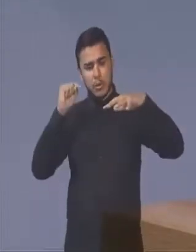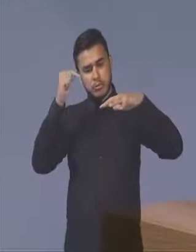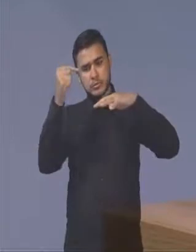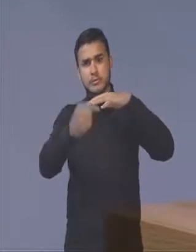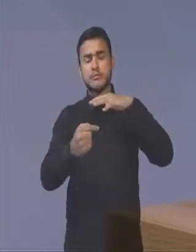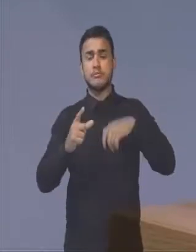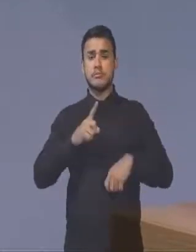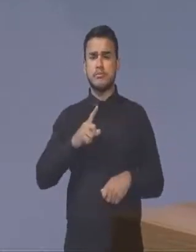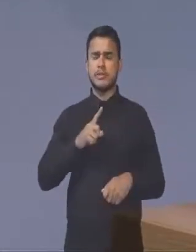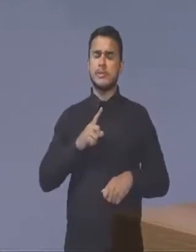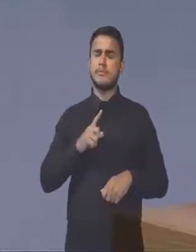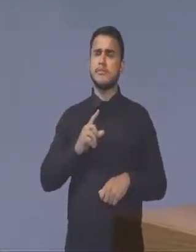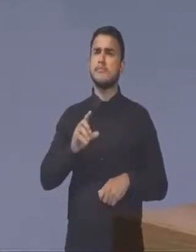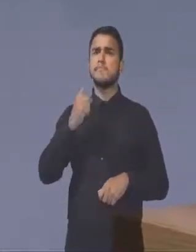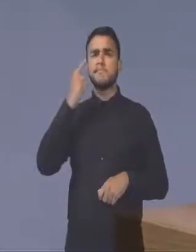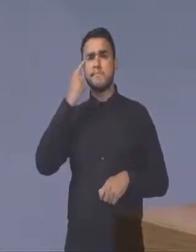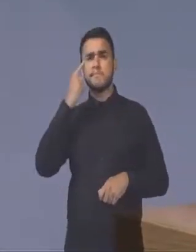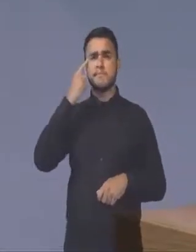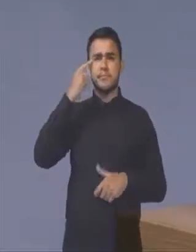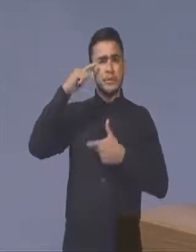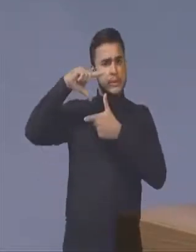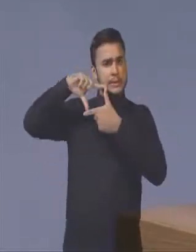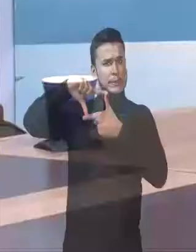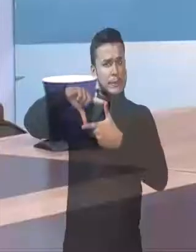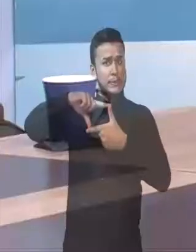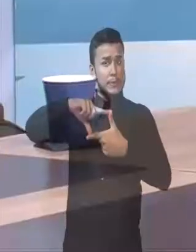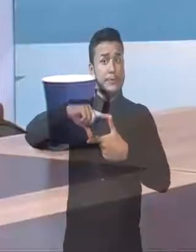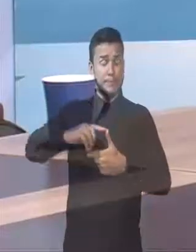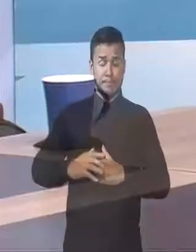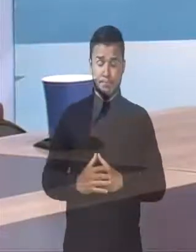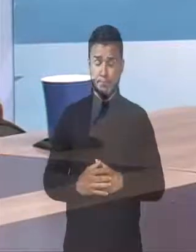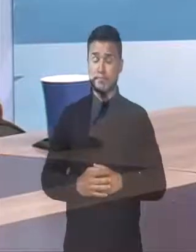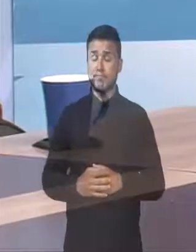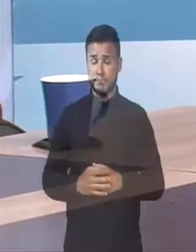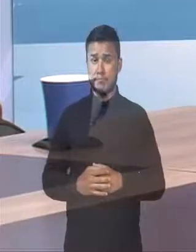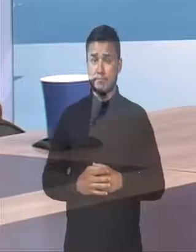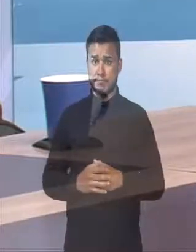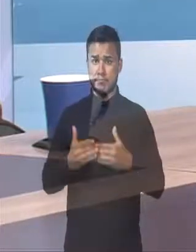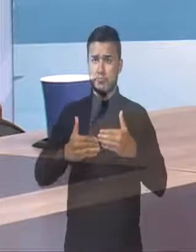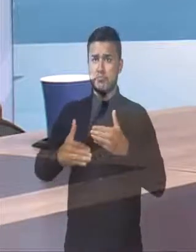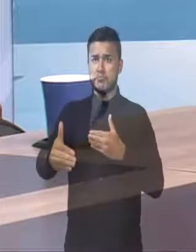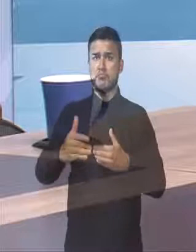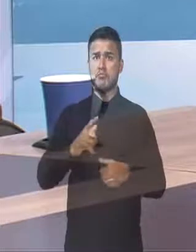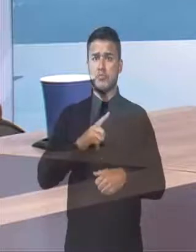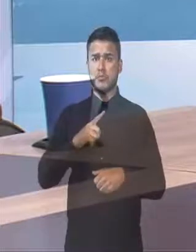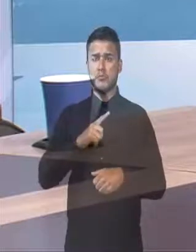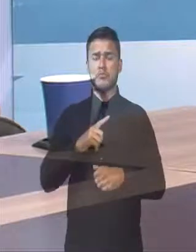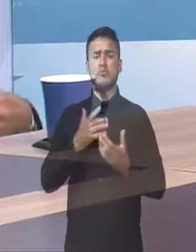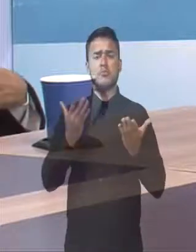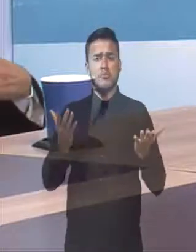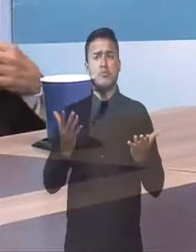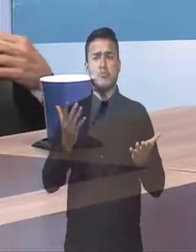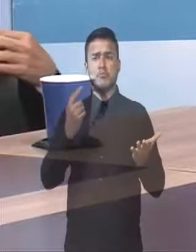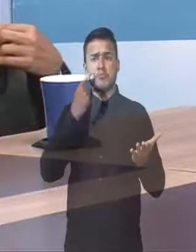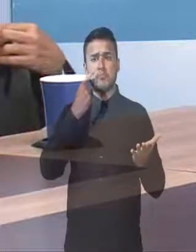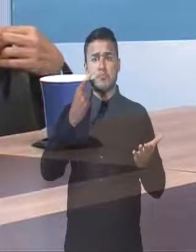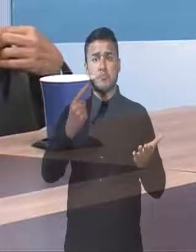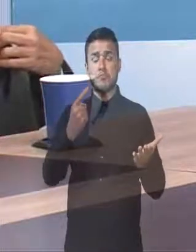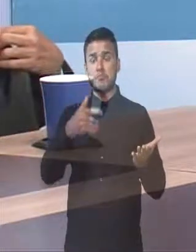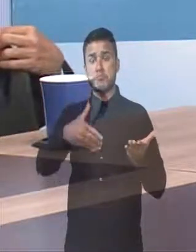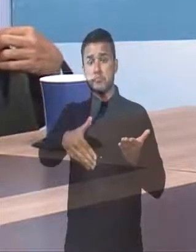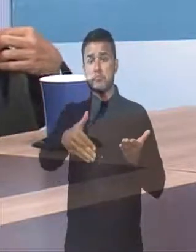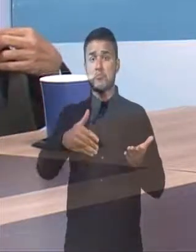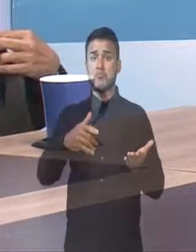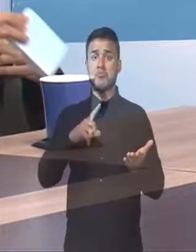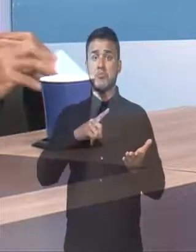claramente um retorno ao pensamento conservador hoje à frente. Está aí Berlusconi novamente aí se ensaiando